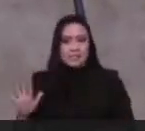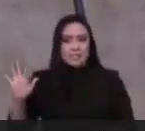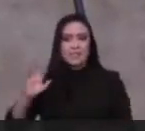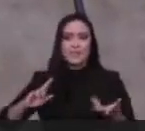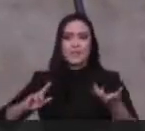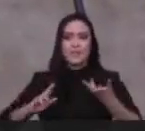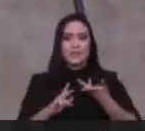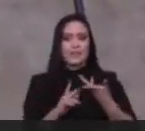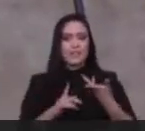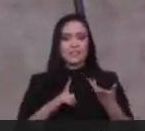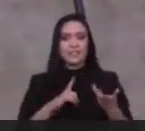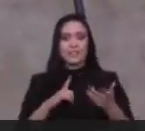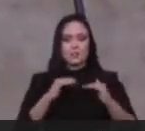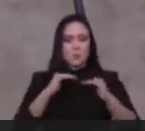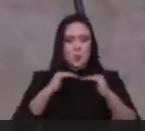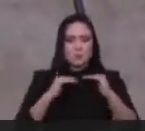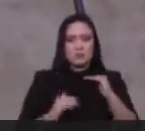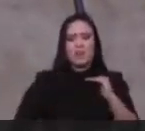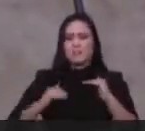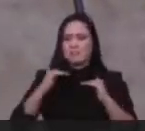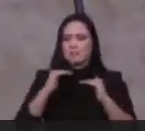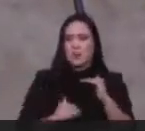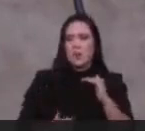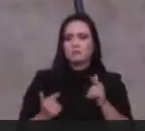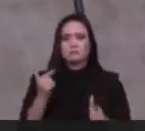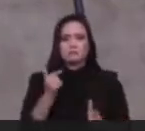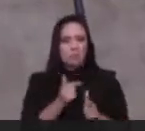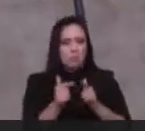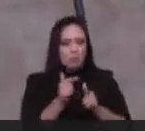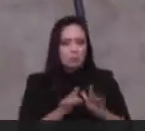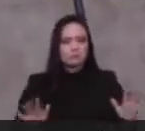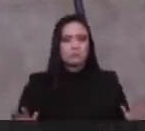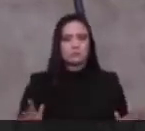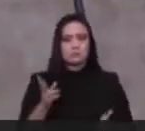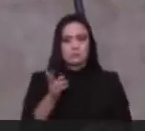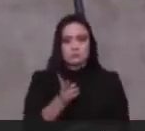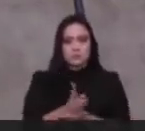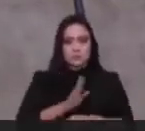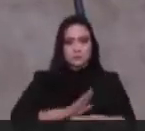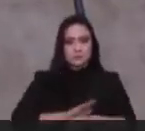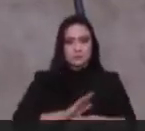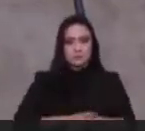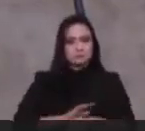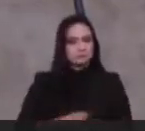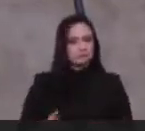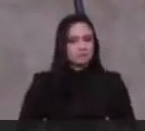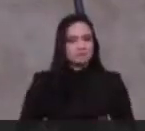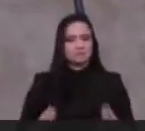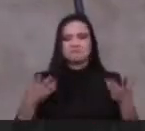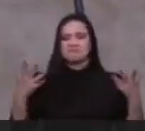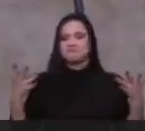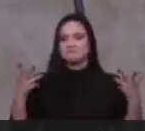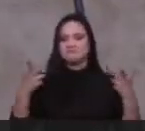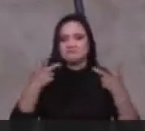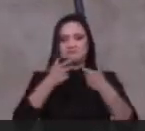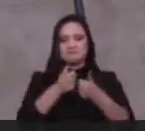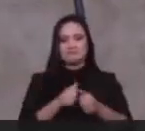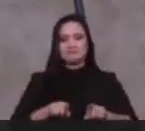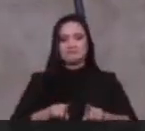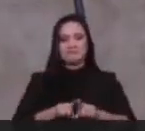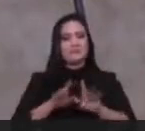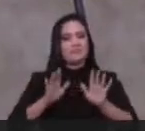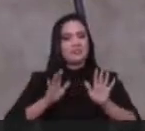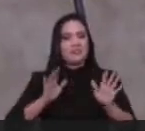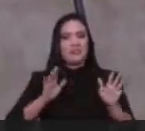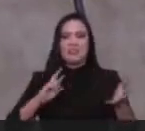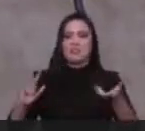plural de tantas desigualdades e mazelas, e ao mesmo tempo de tantas belezas e de